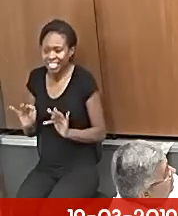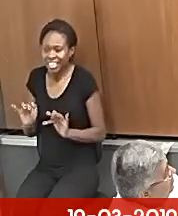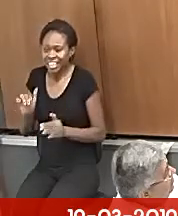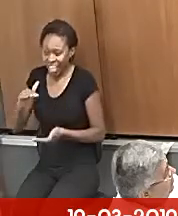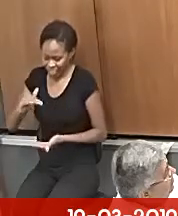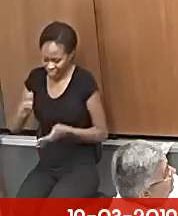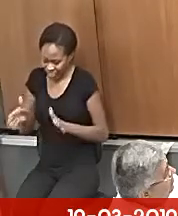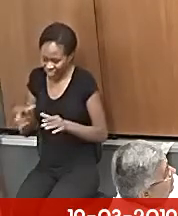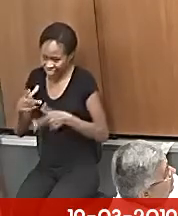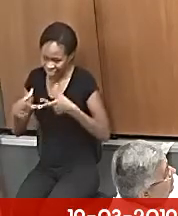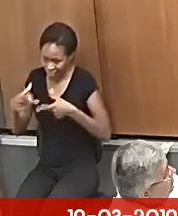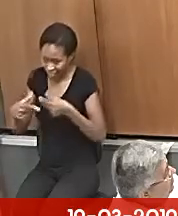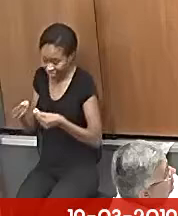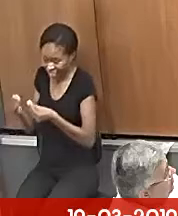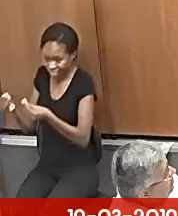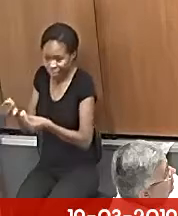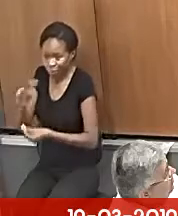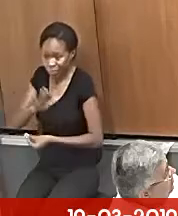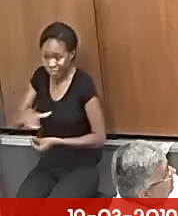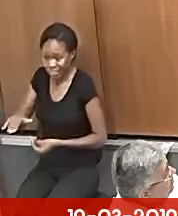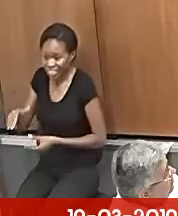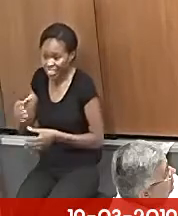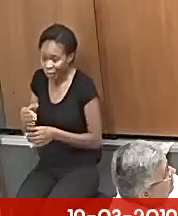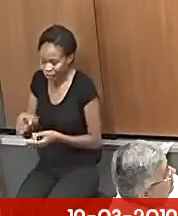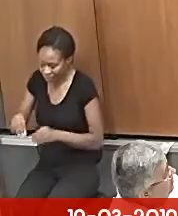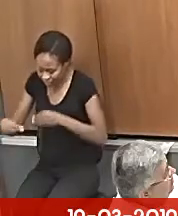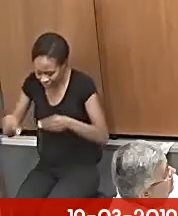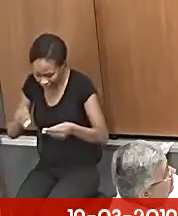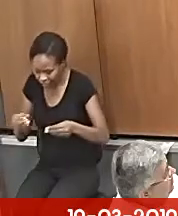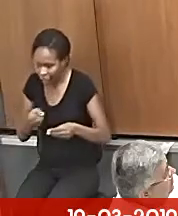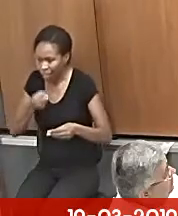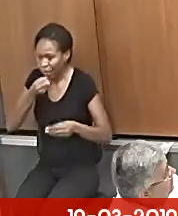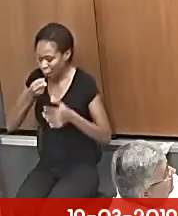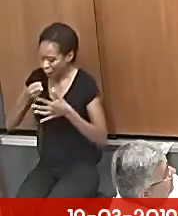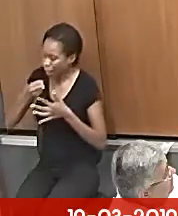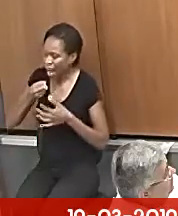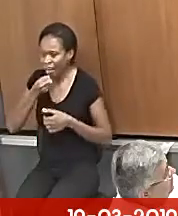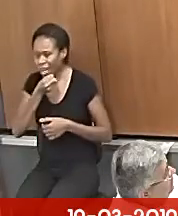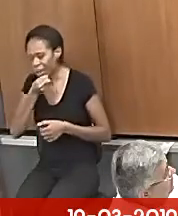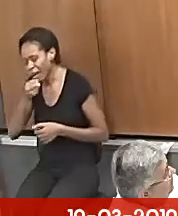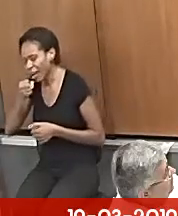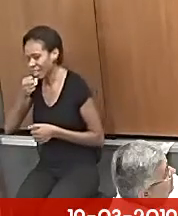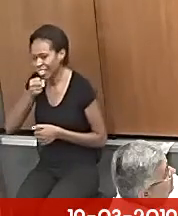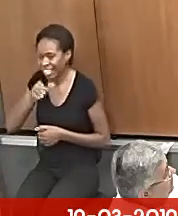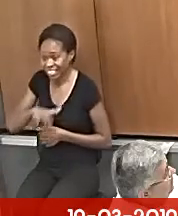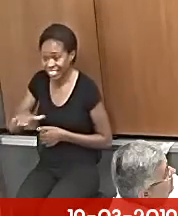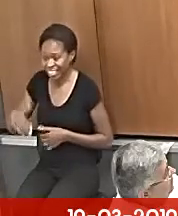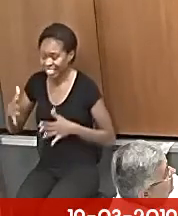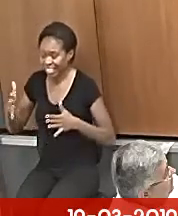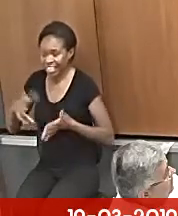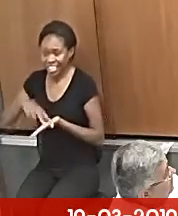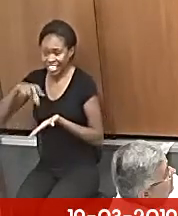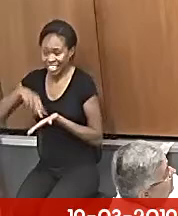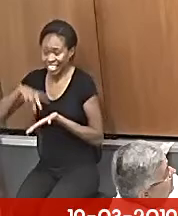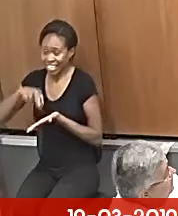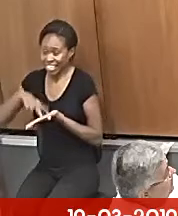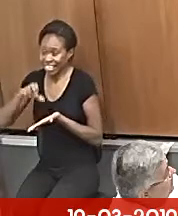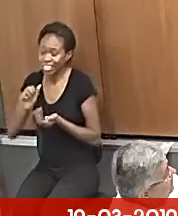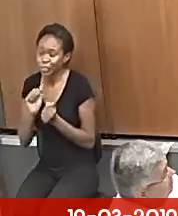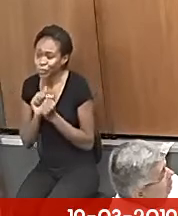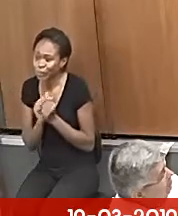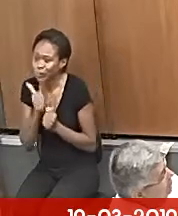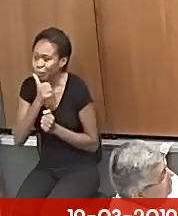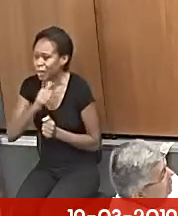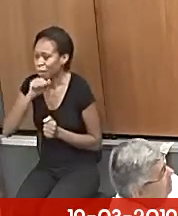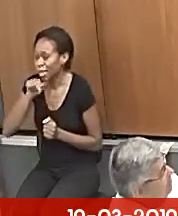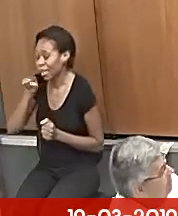caixinha ele cantava na caixinha e correu pro pátio com aquela caixinha cantando junto com a mãe a mãe muito emocionada